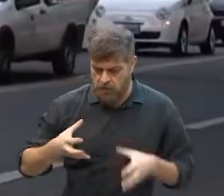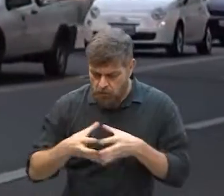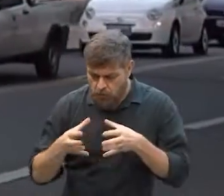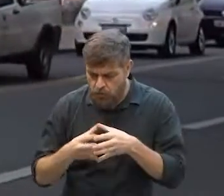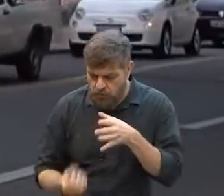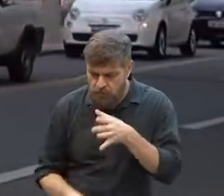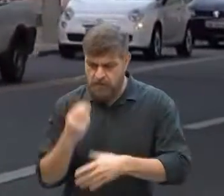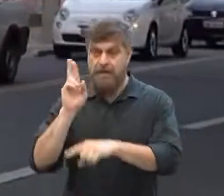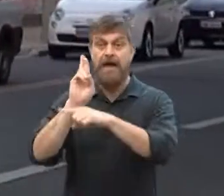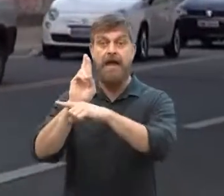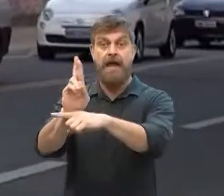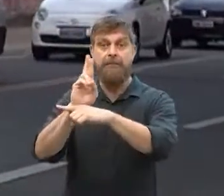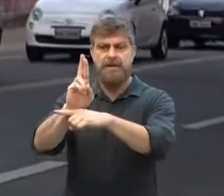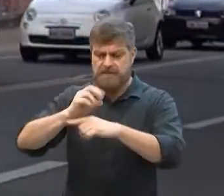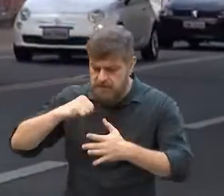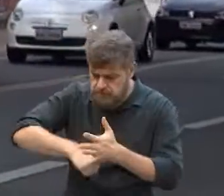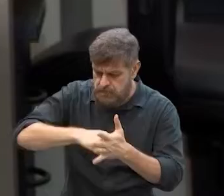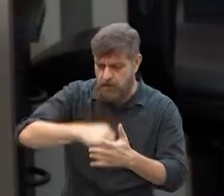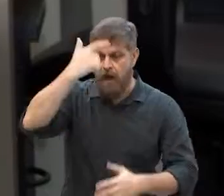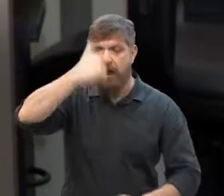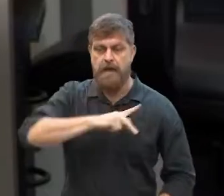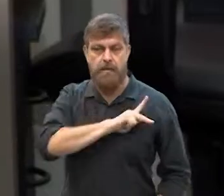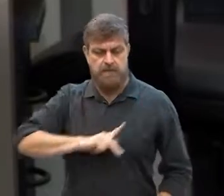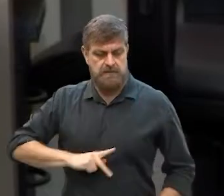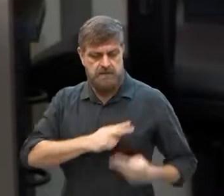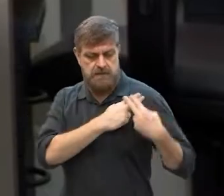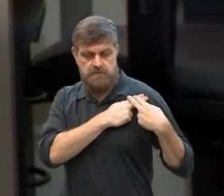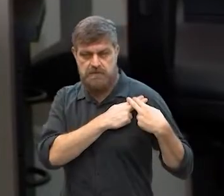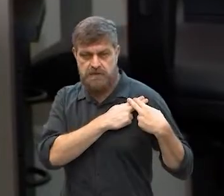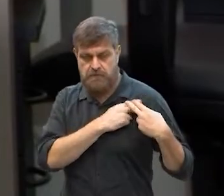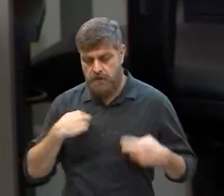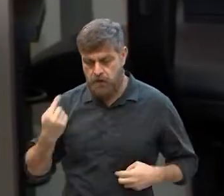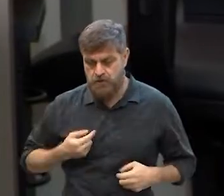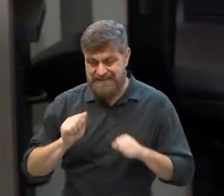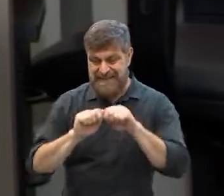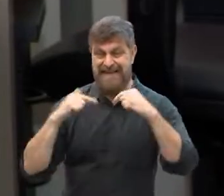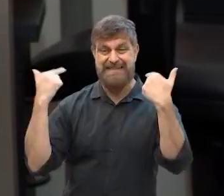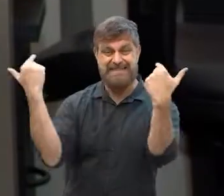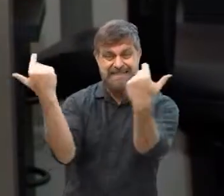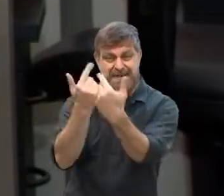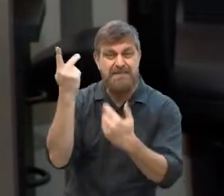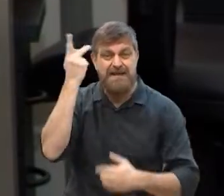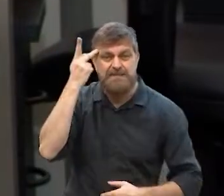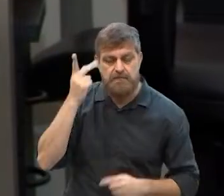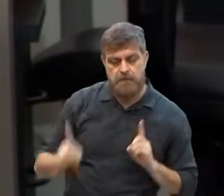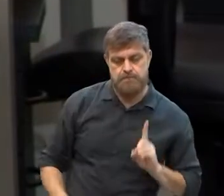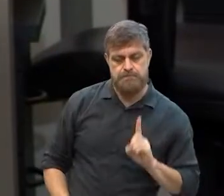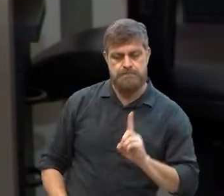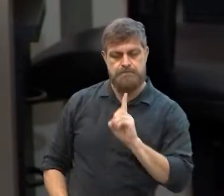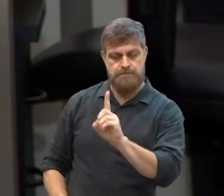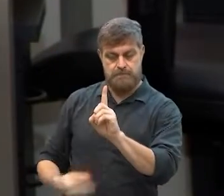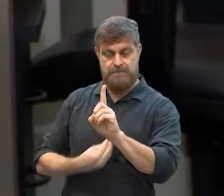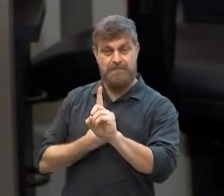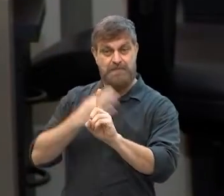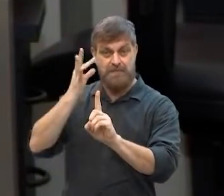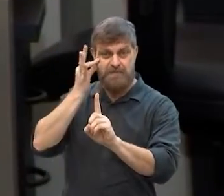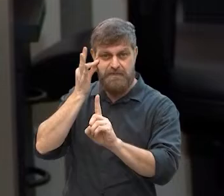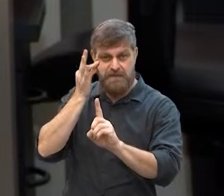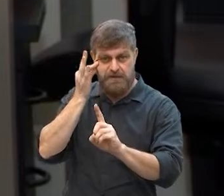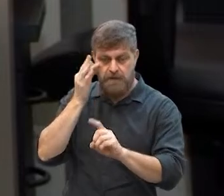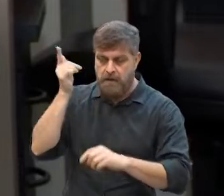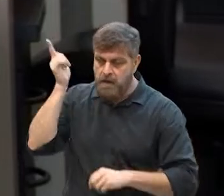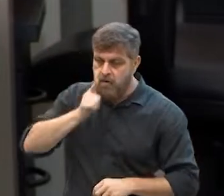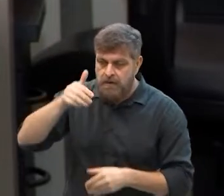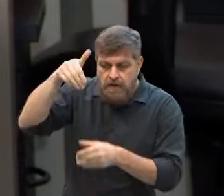de representação aqui na Câmara, eu presidi, nós fomos até a Assembleia, conseguimos